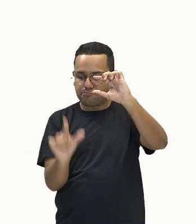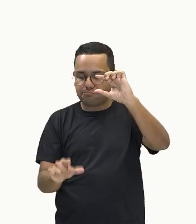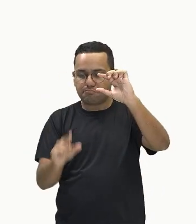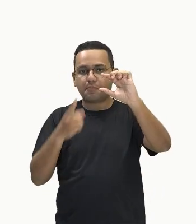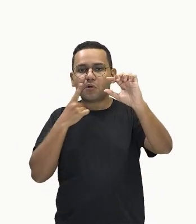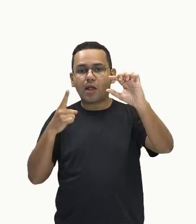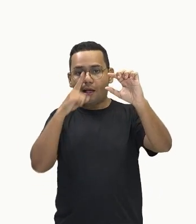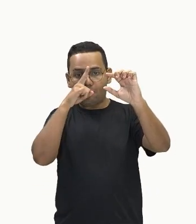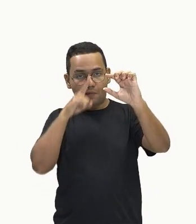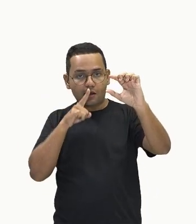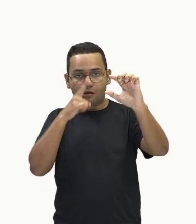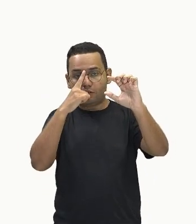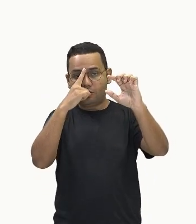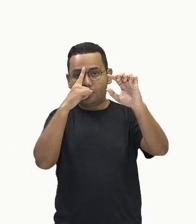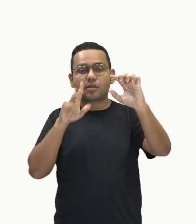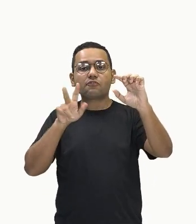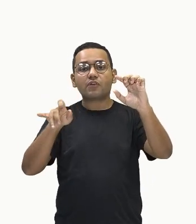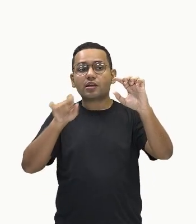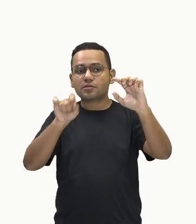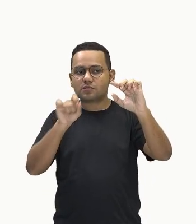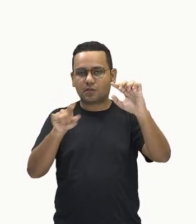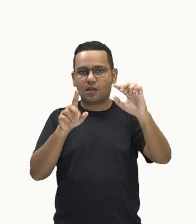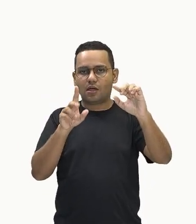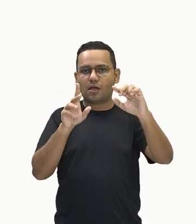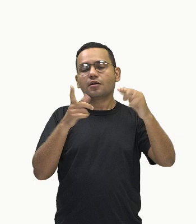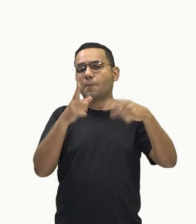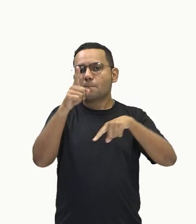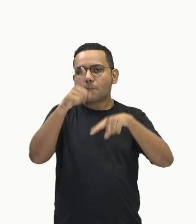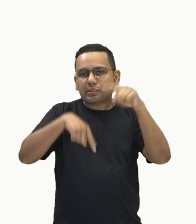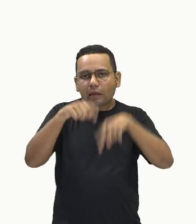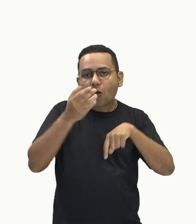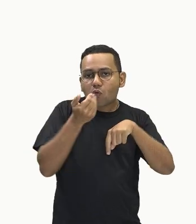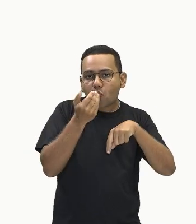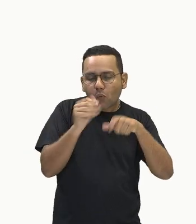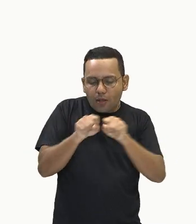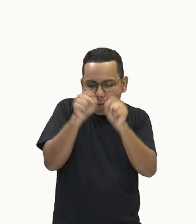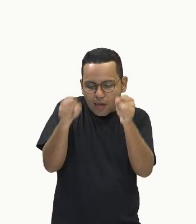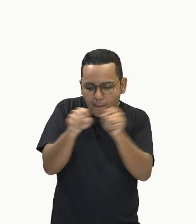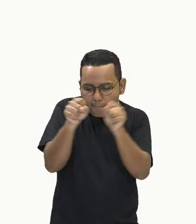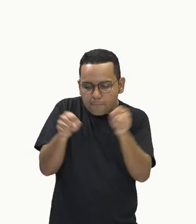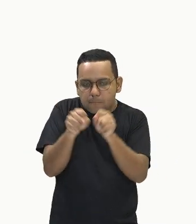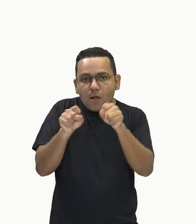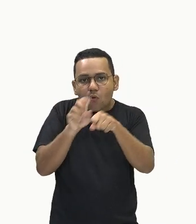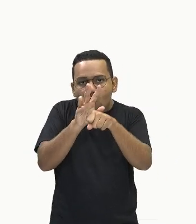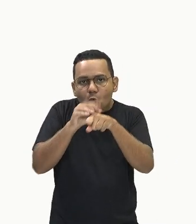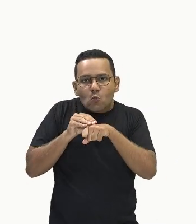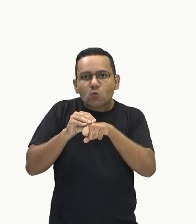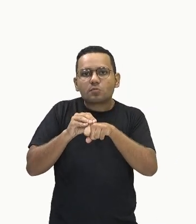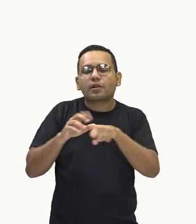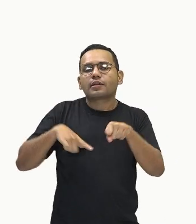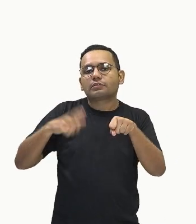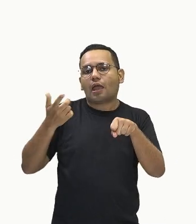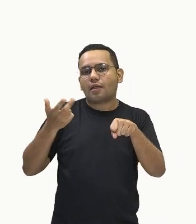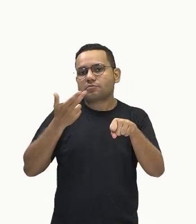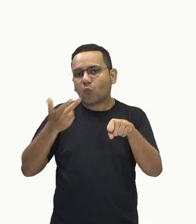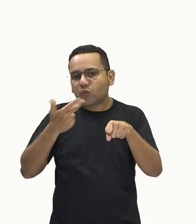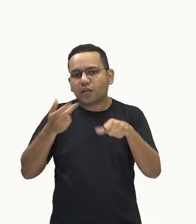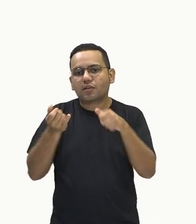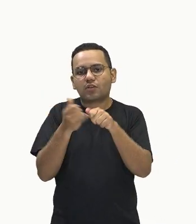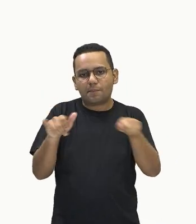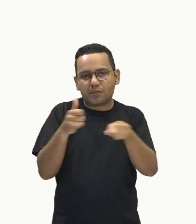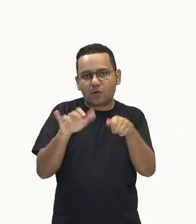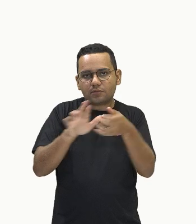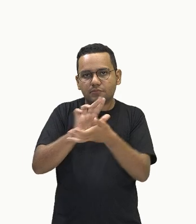que irá fazer a quebra das proteínas que nos fornecem os aminoácidos. Aí nós temos aqui,